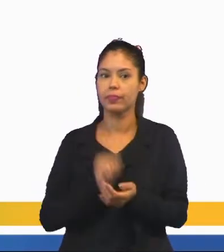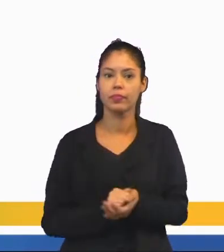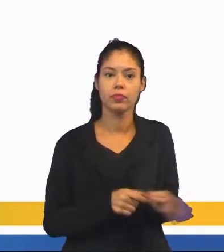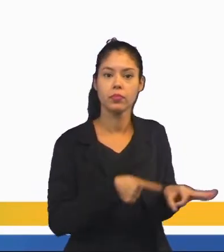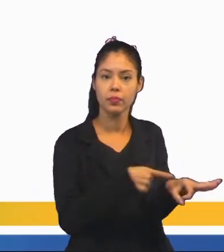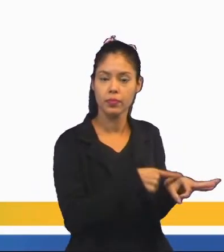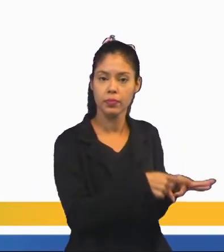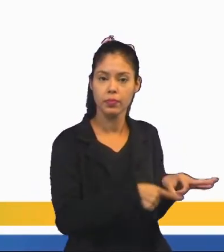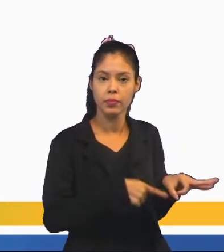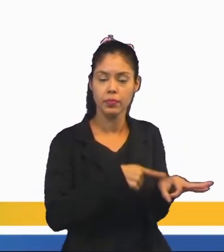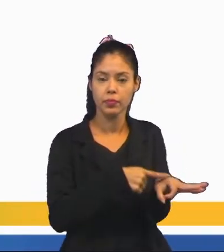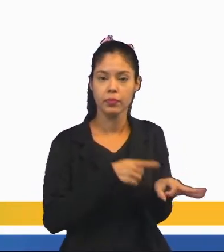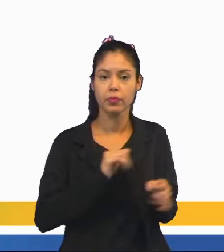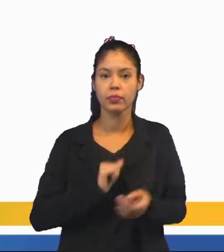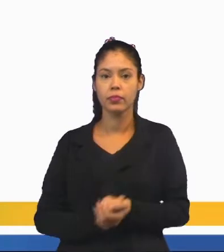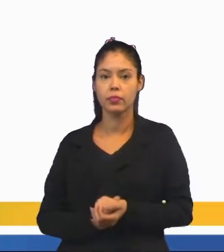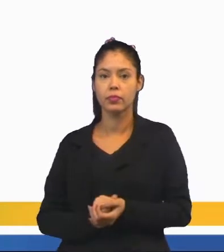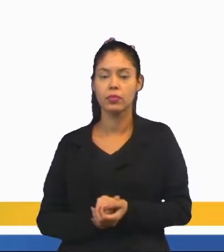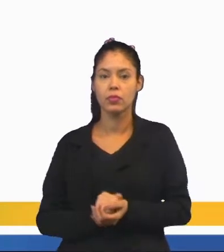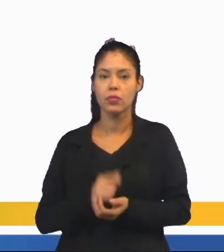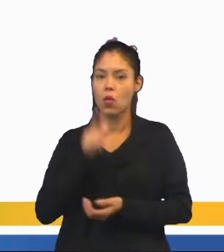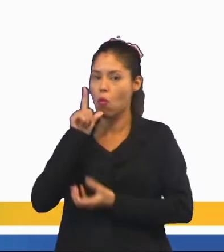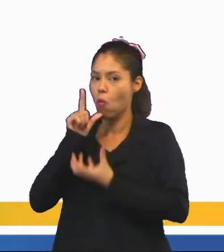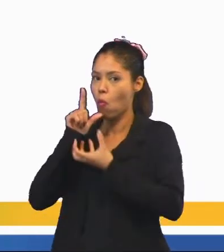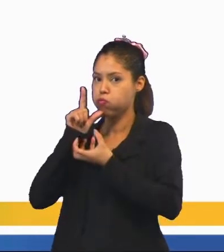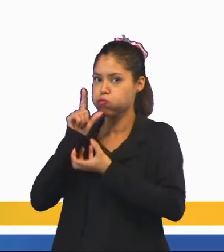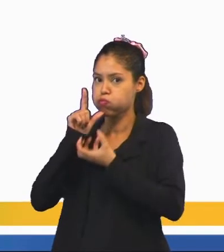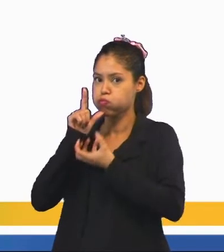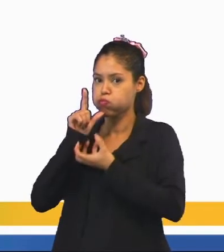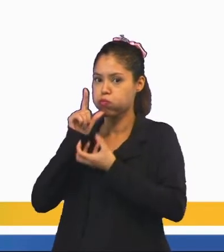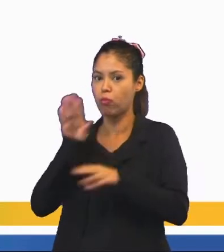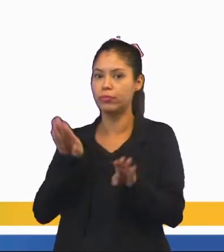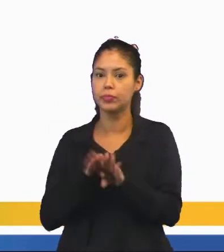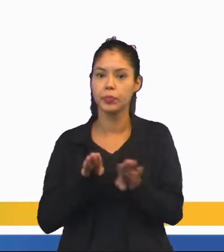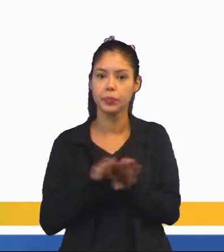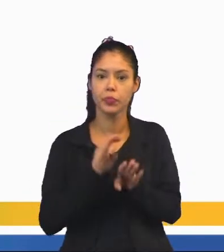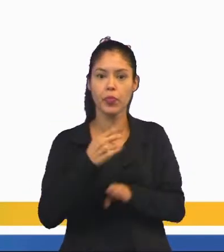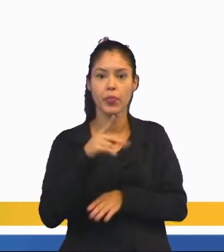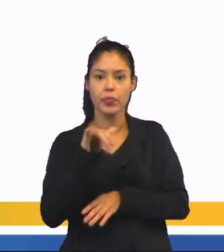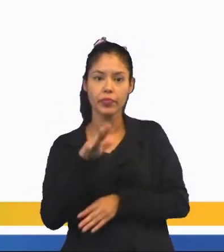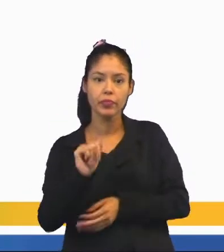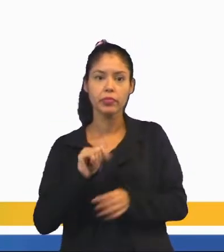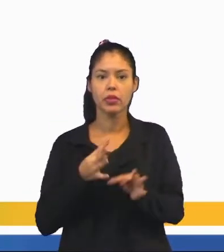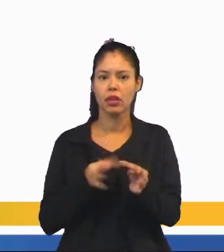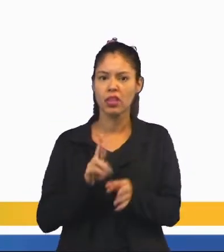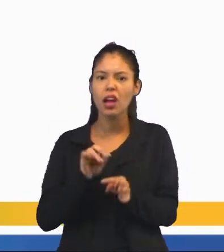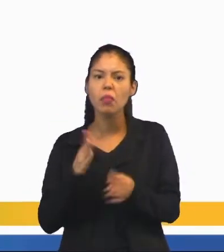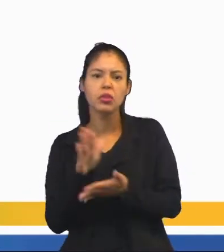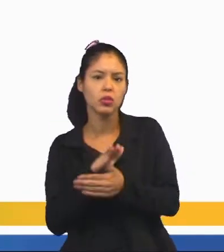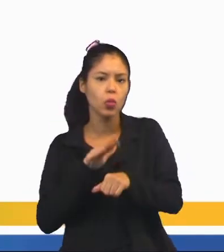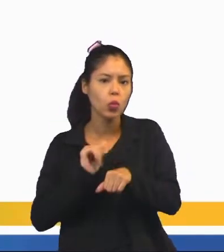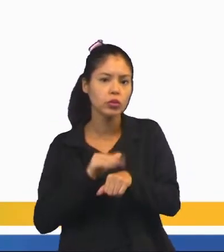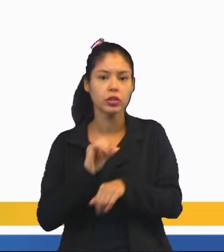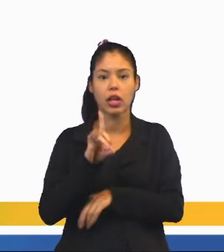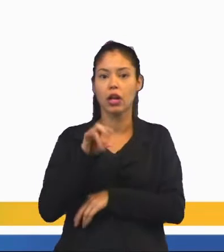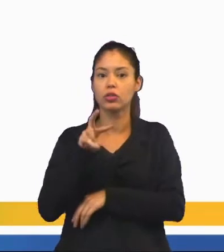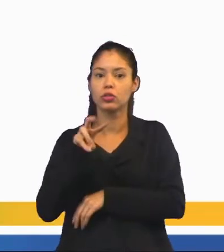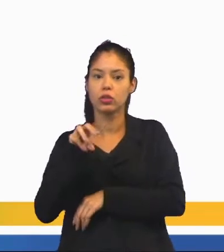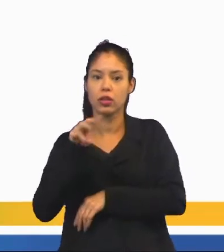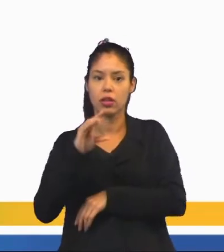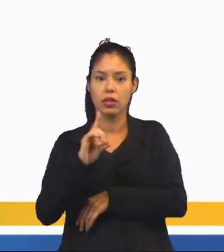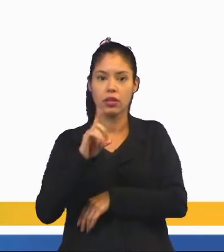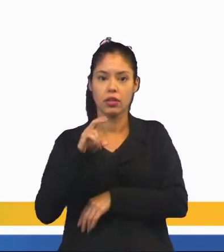ânus, pênis, bolsa escrotal e região pubiana, que tecnicamente são chamados